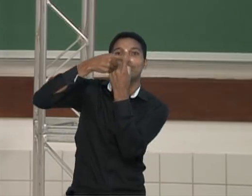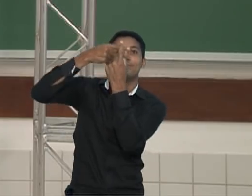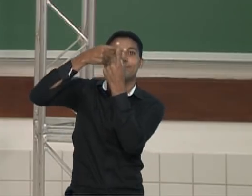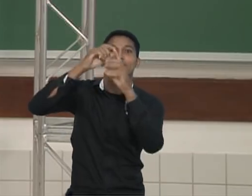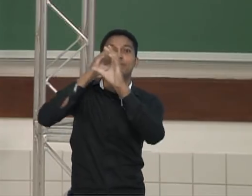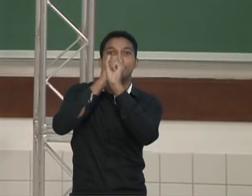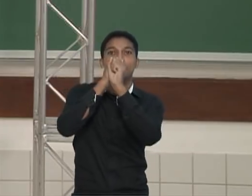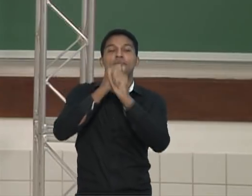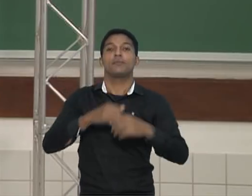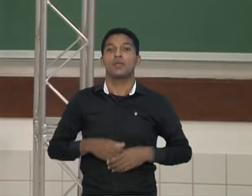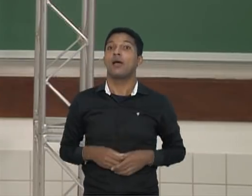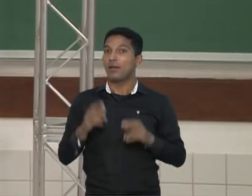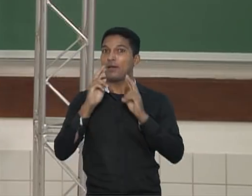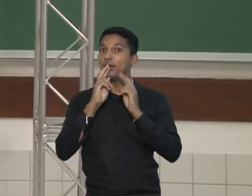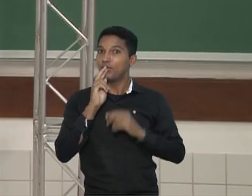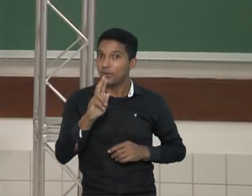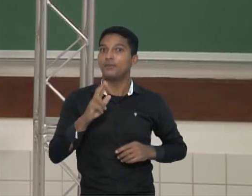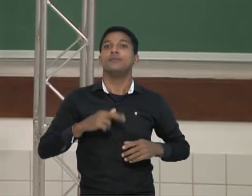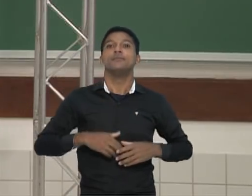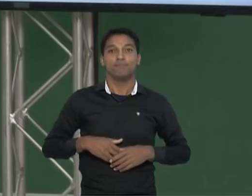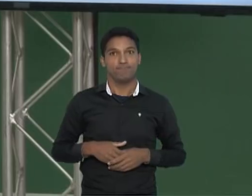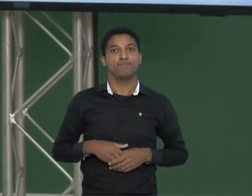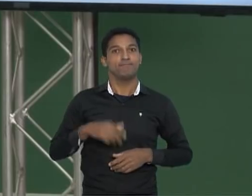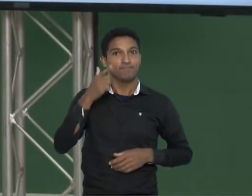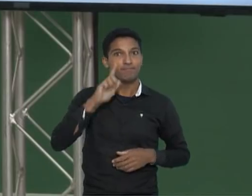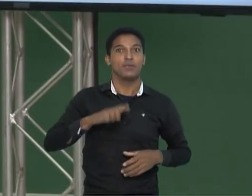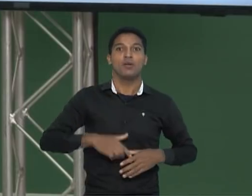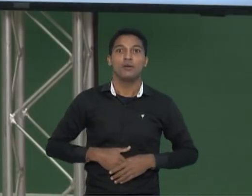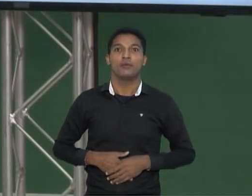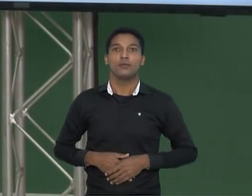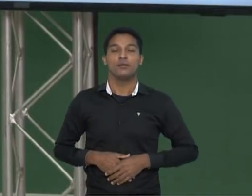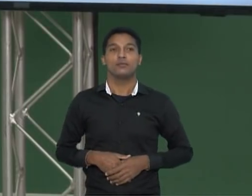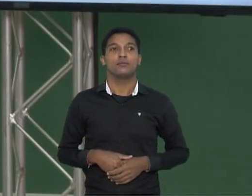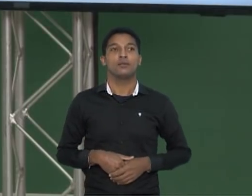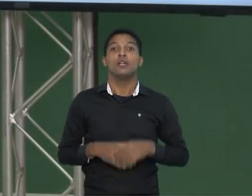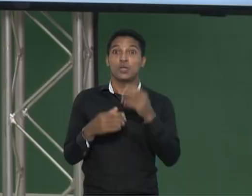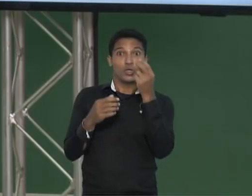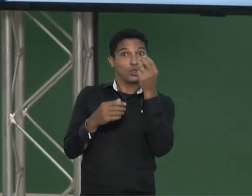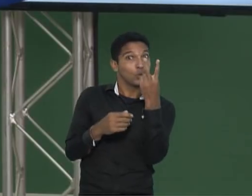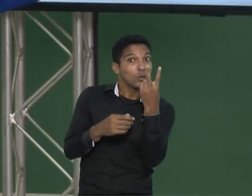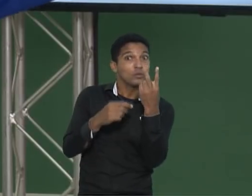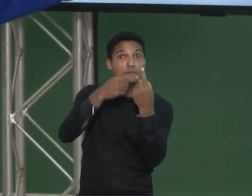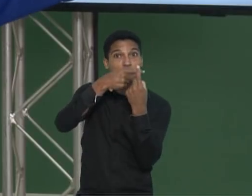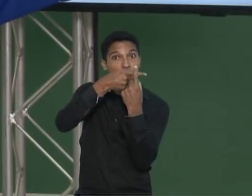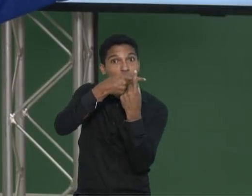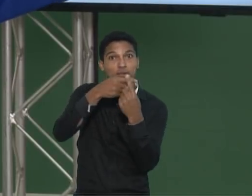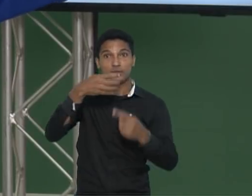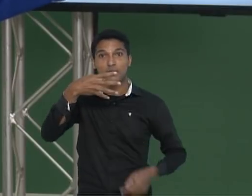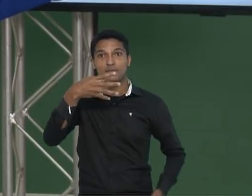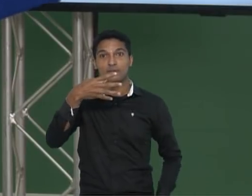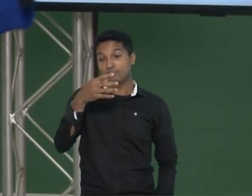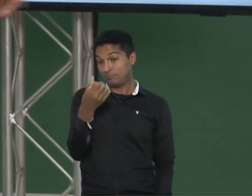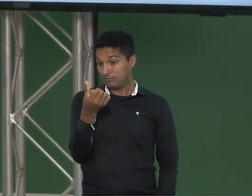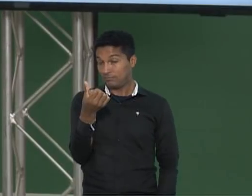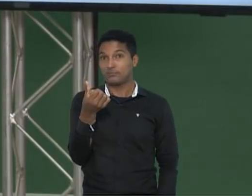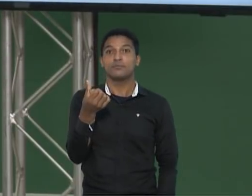vai dar esse resultado. Olha aqui. 2 mais 4,